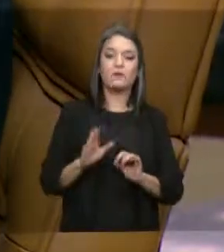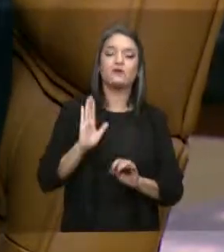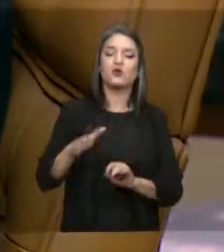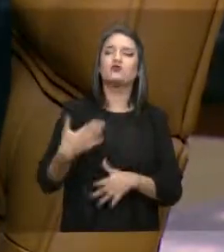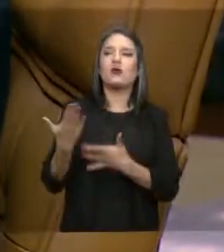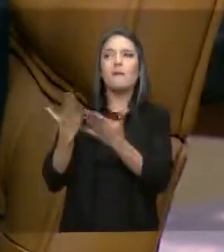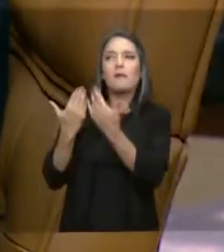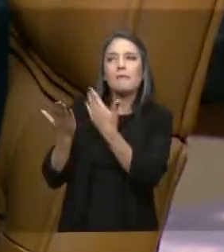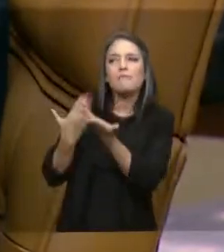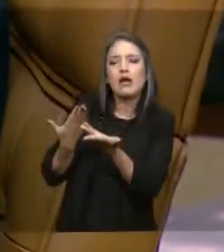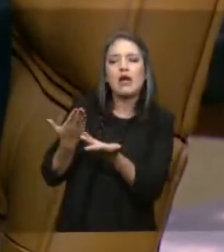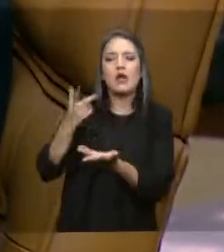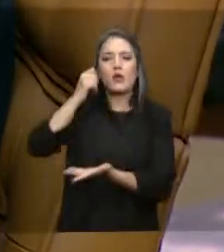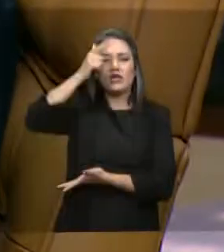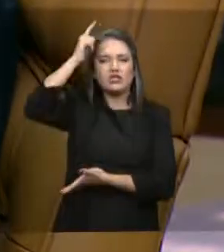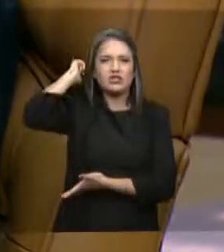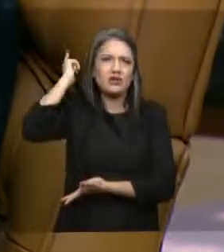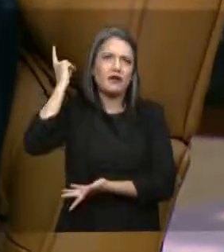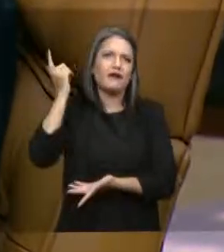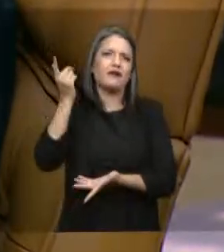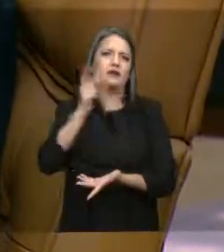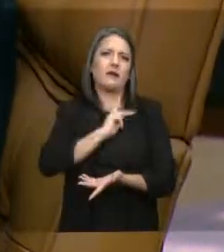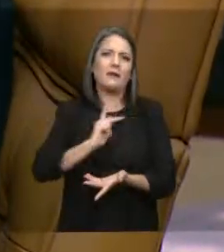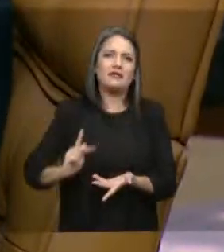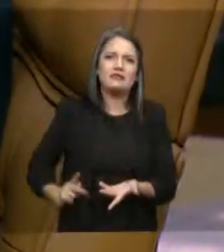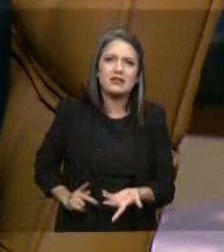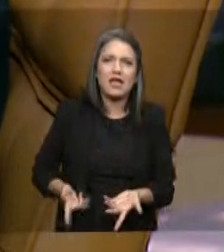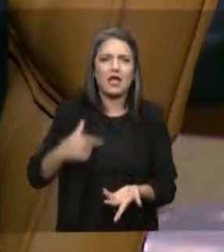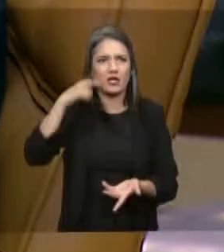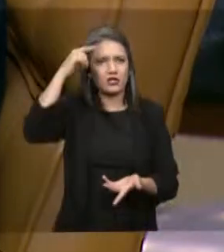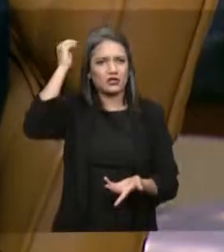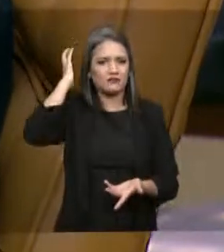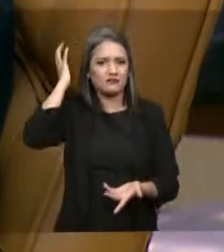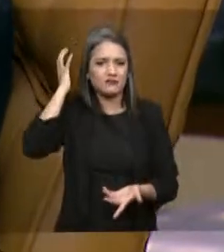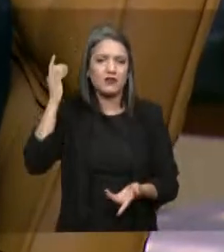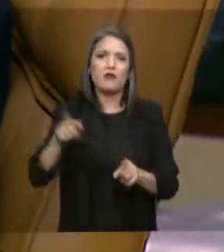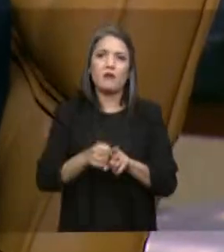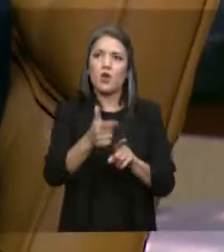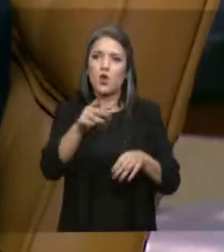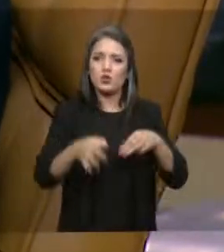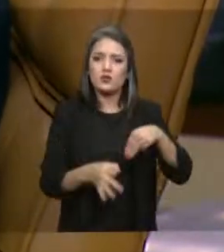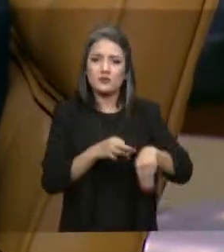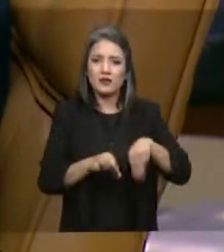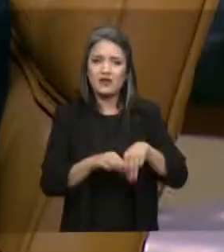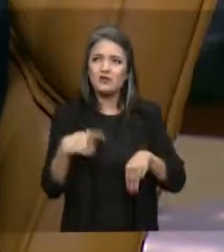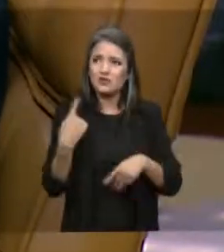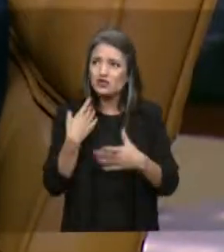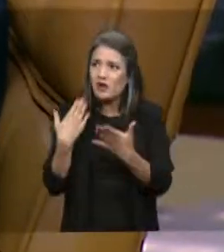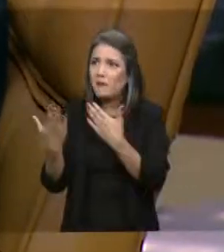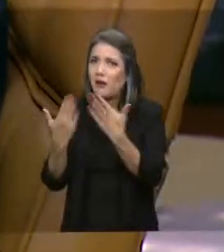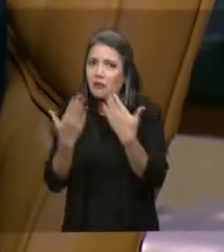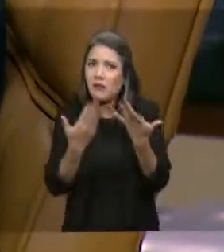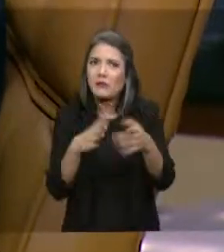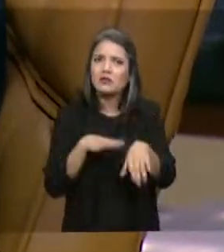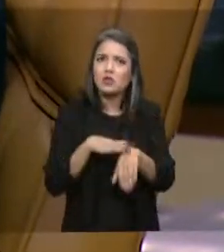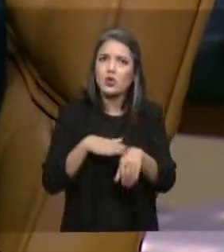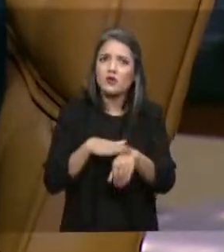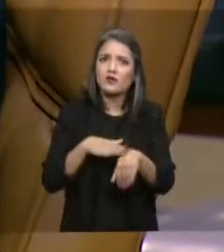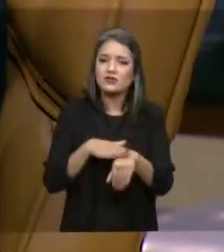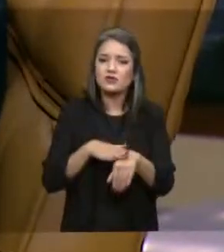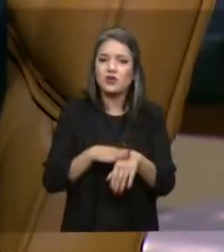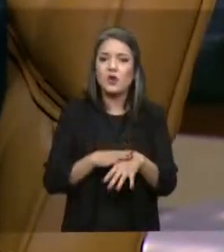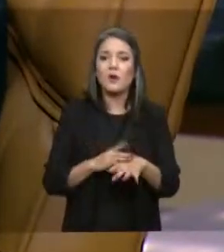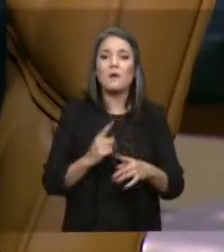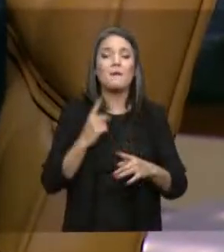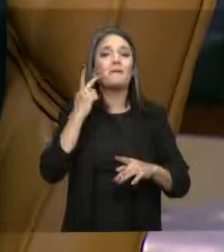Ministro Alexandre com a senhora a senhora Presidente com outros ministros aqui de procurar fazer